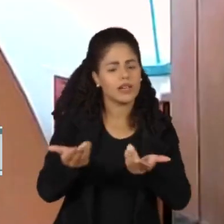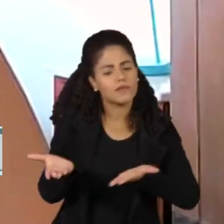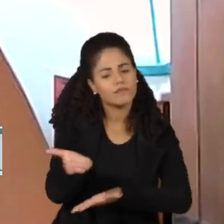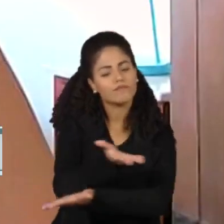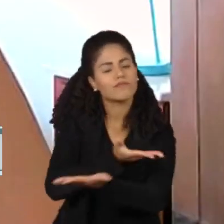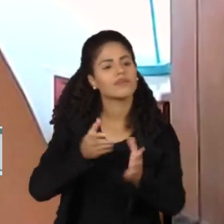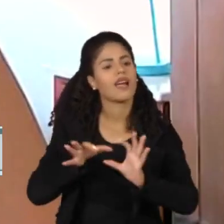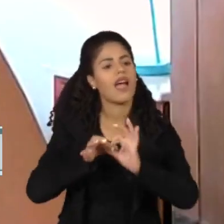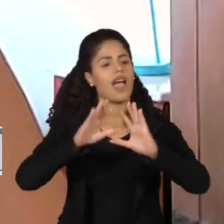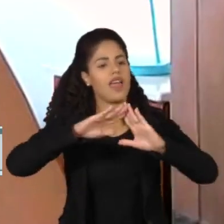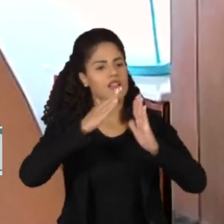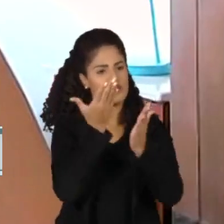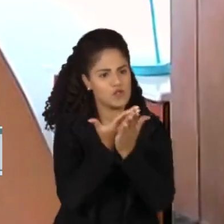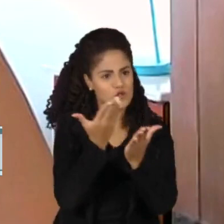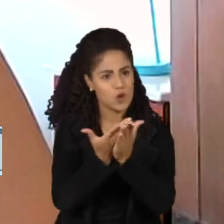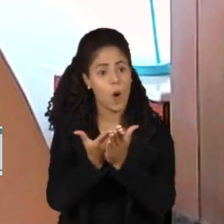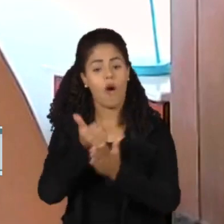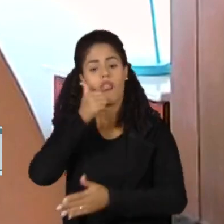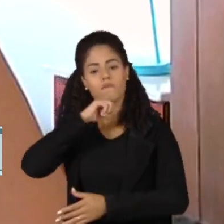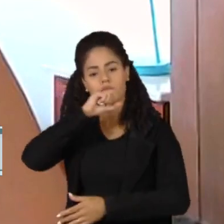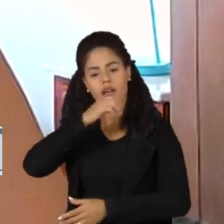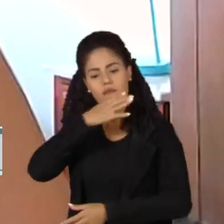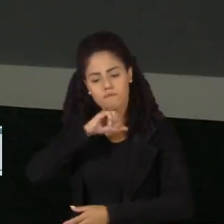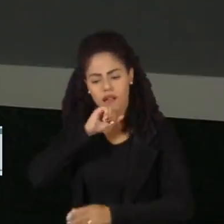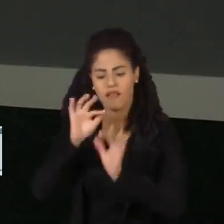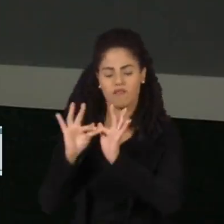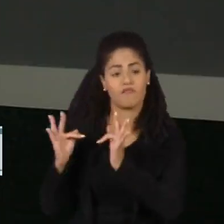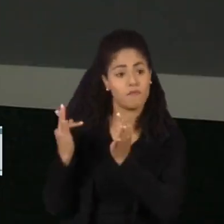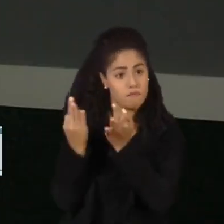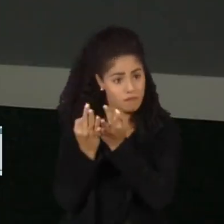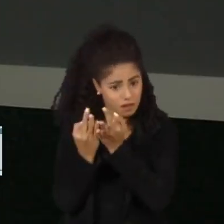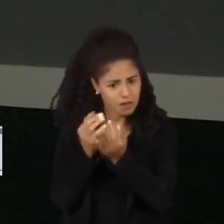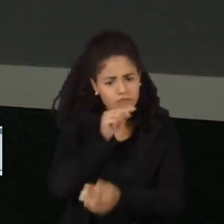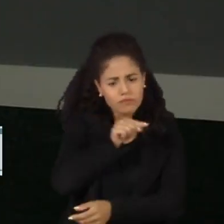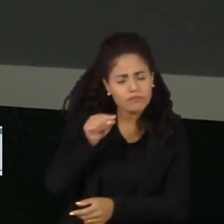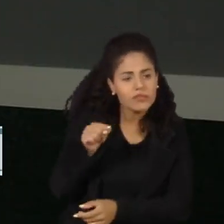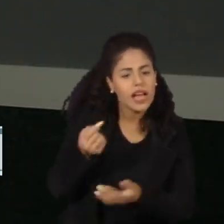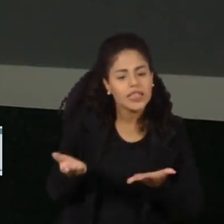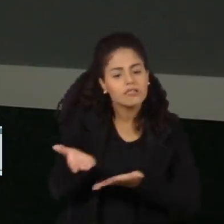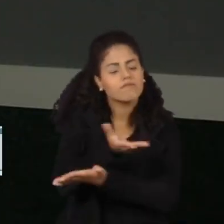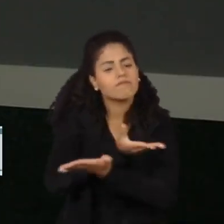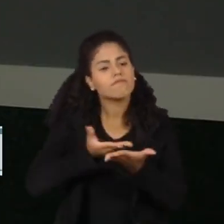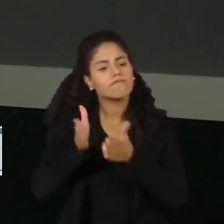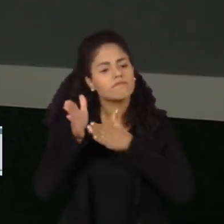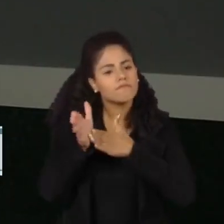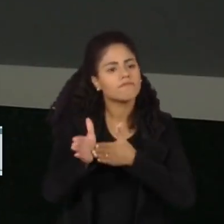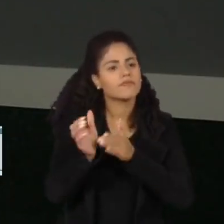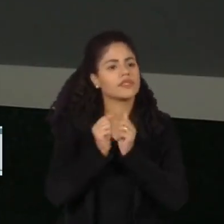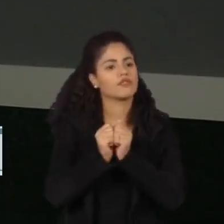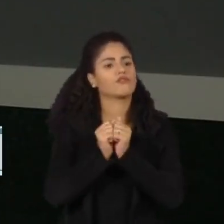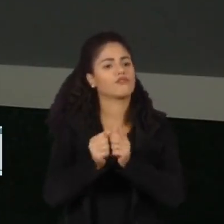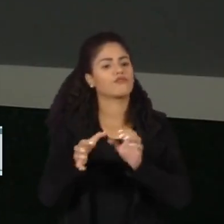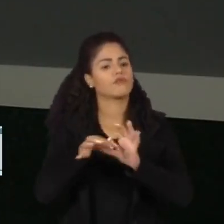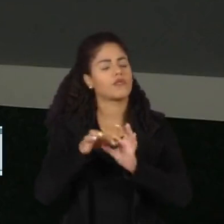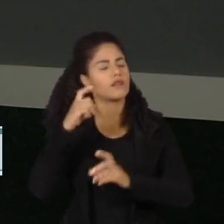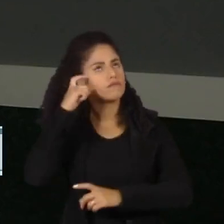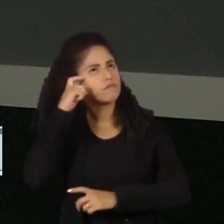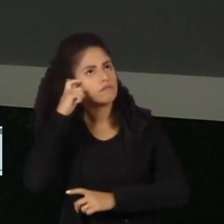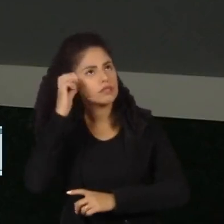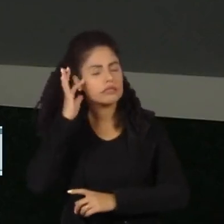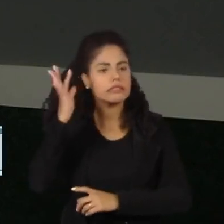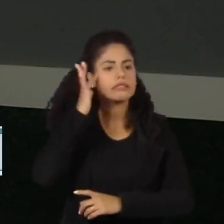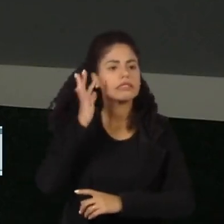para escolas, pais, uma união familiar para que todos esses agentes caminhem juntos quando a gente pensa em